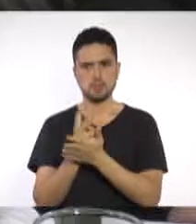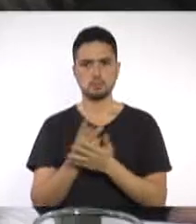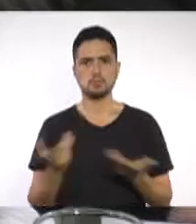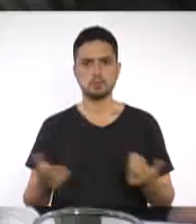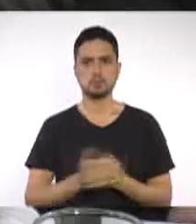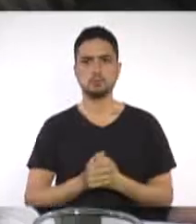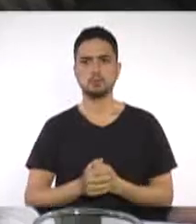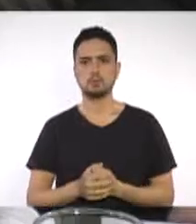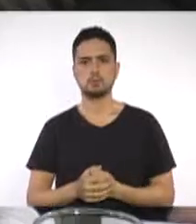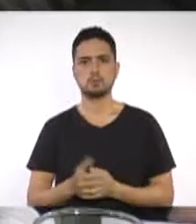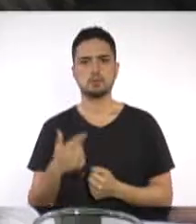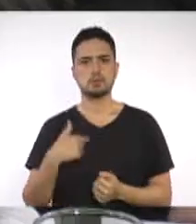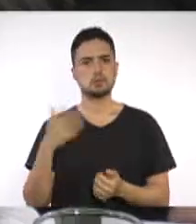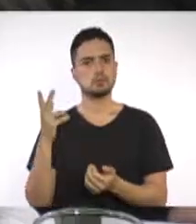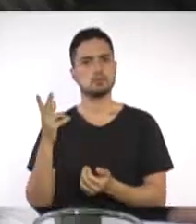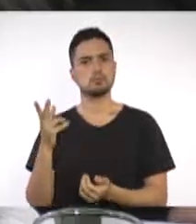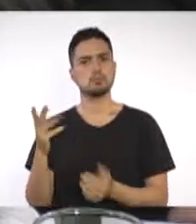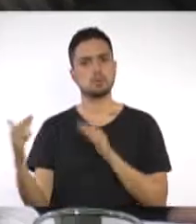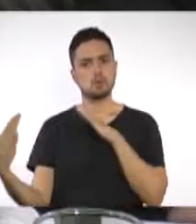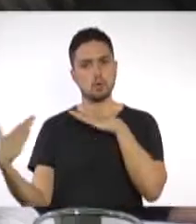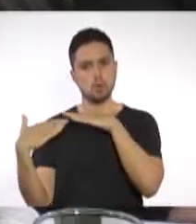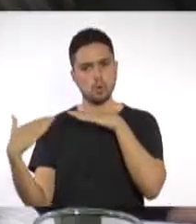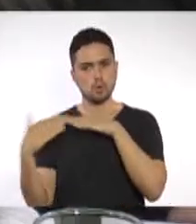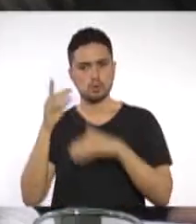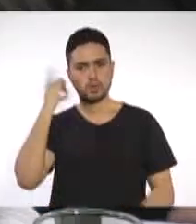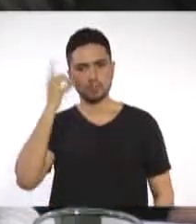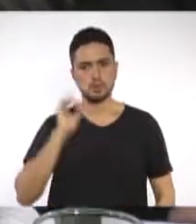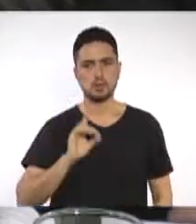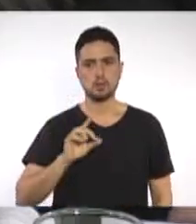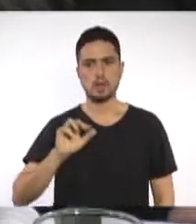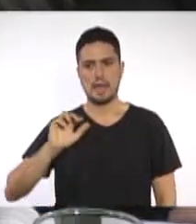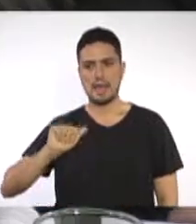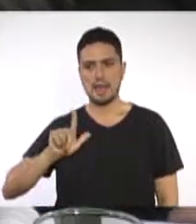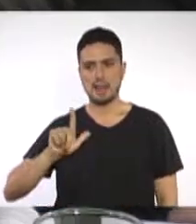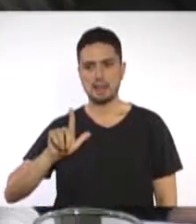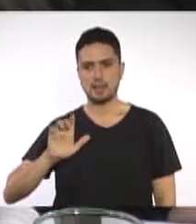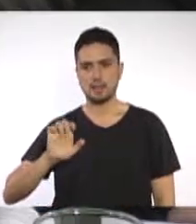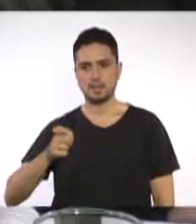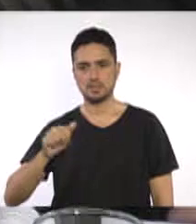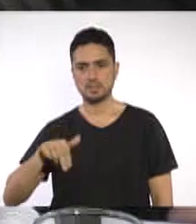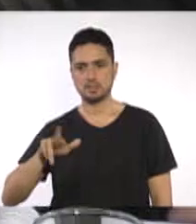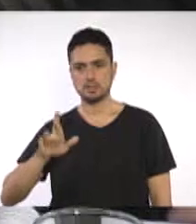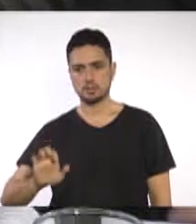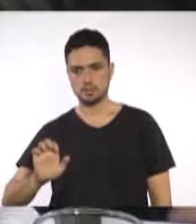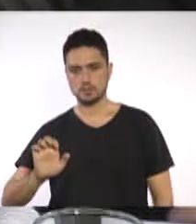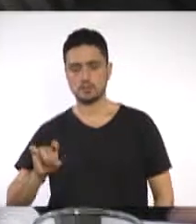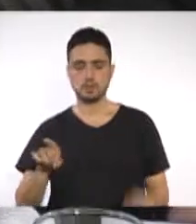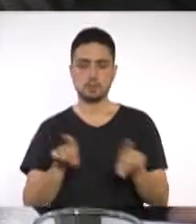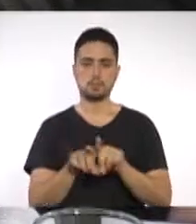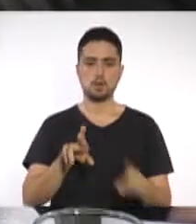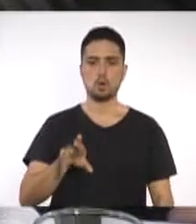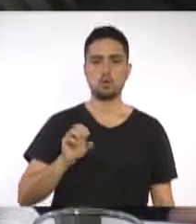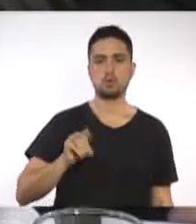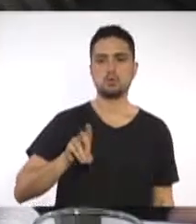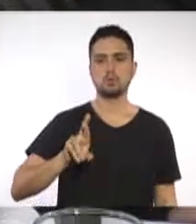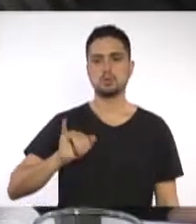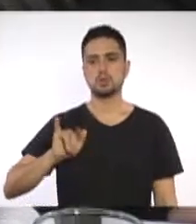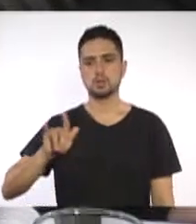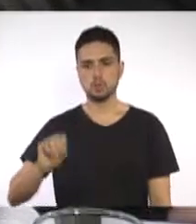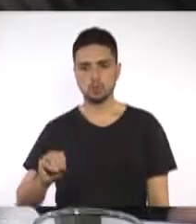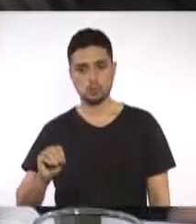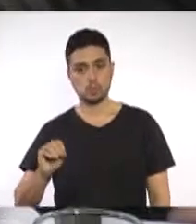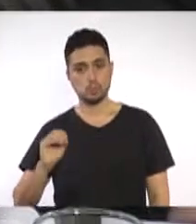linha apontada pelo deputado Alexandre Knoploch e o deputado Rodrigo Amorim, a importância de uma pauta que é, obviamente, grave e